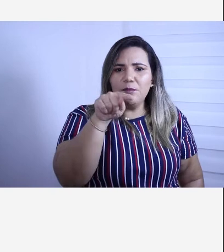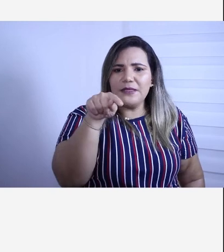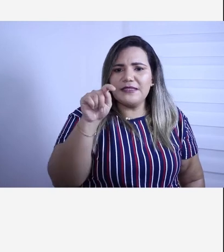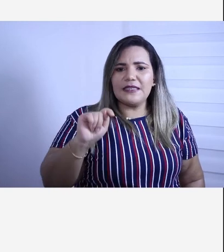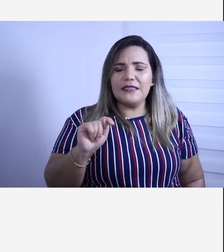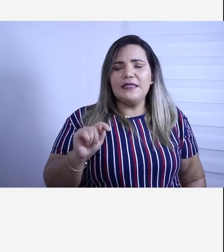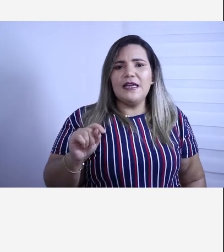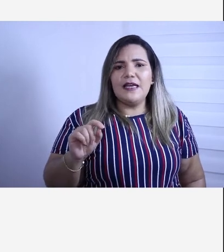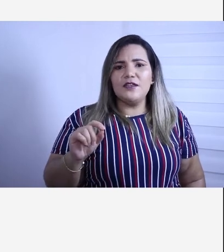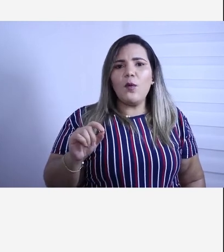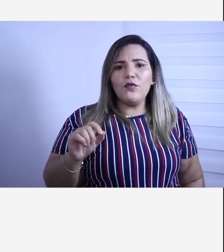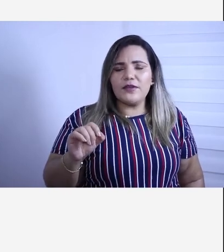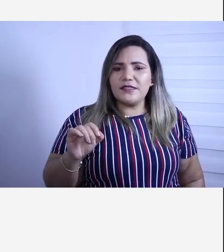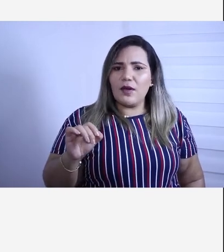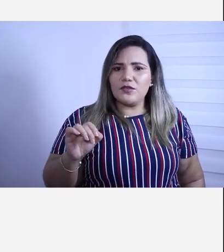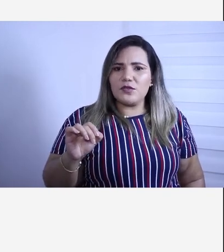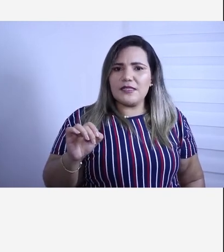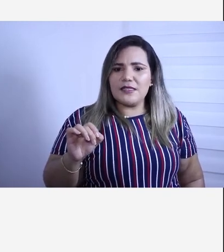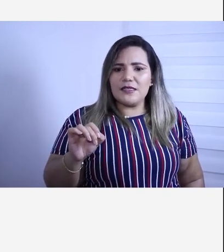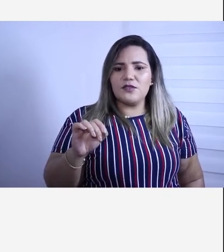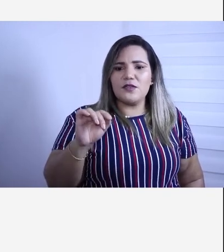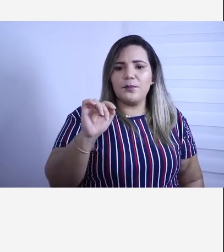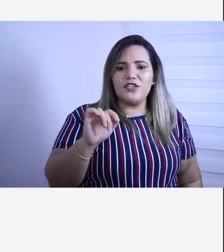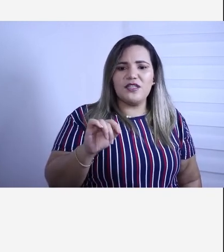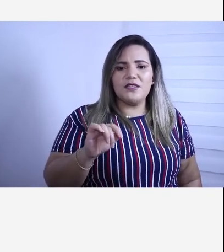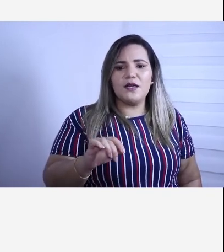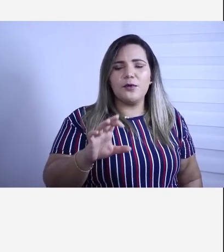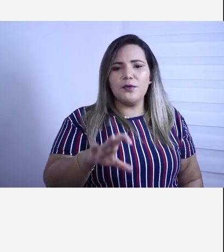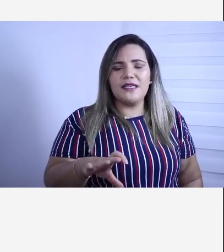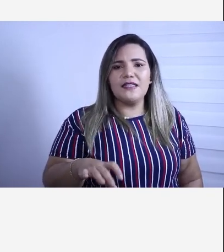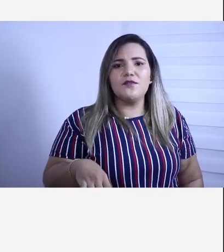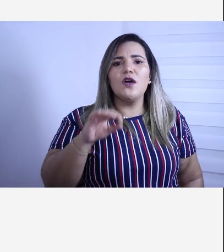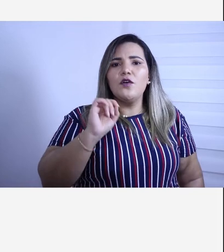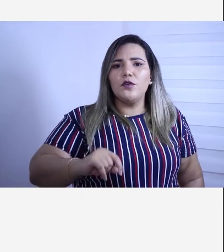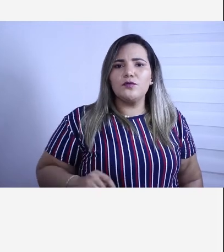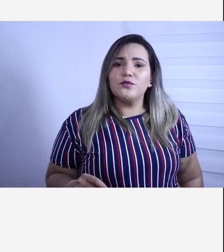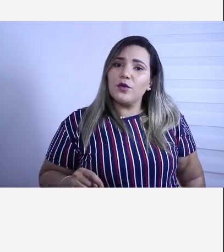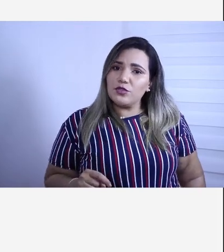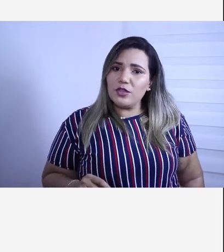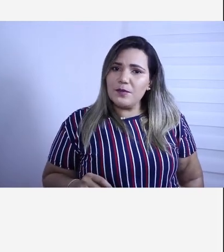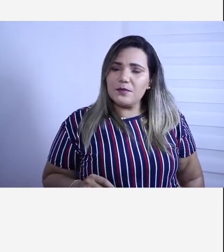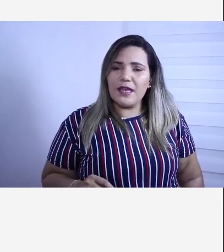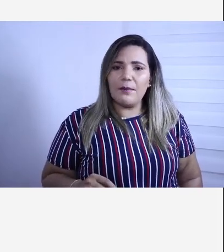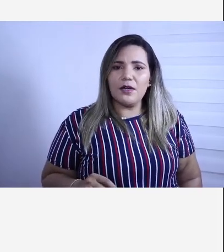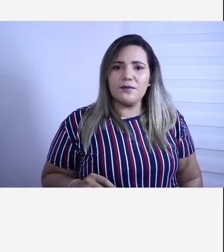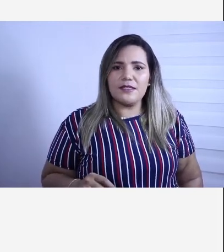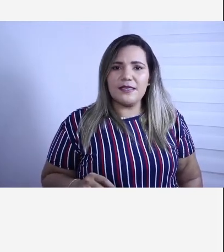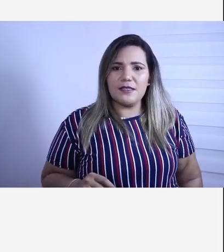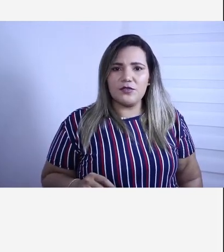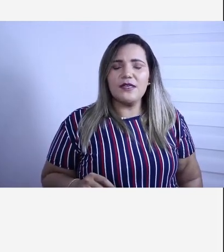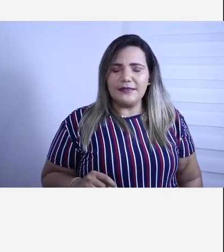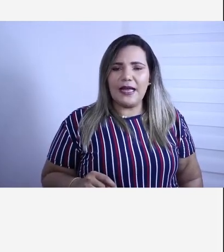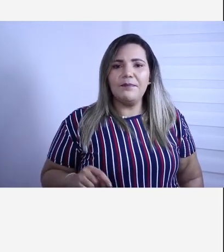observem eu fiz até um print aqui é de como são lá nos exercícios estão preste atenção pronomes relativos como fomos nós mesmos que